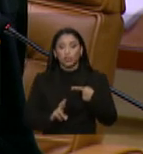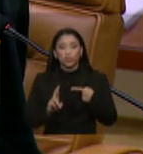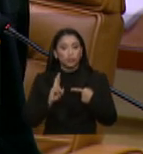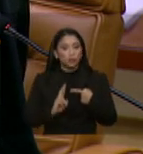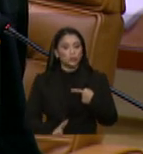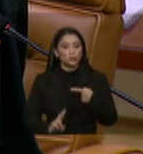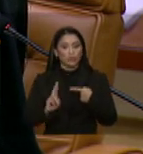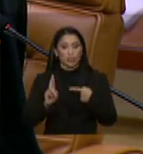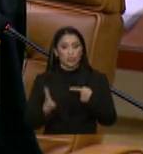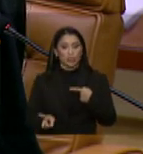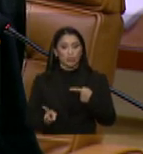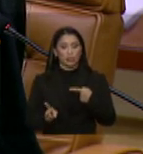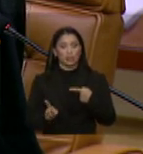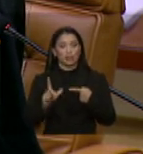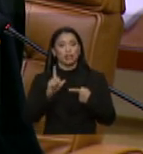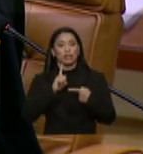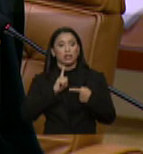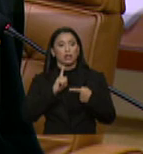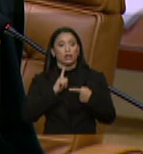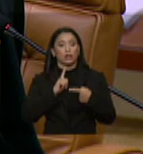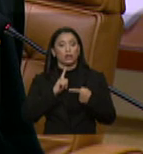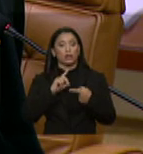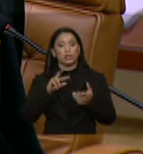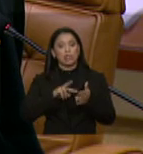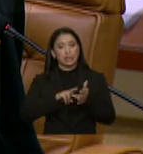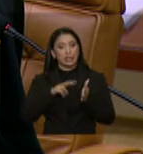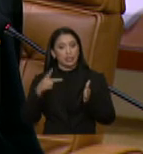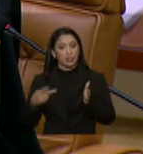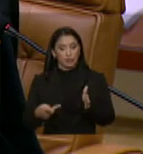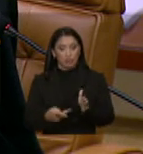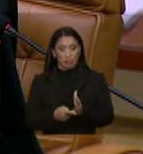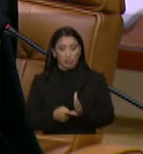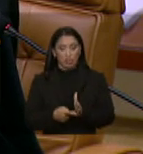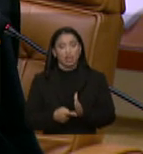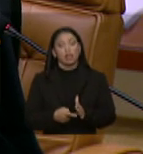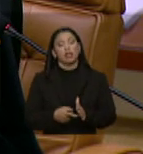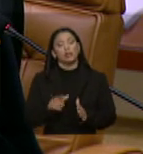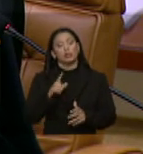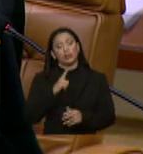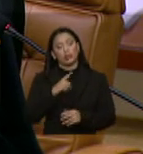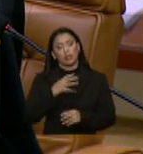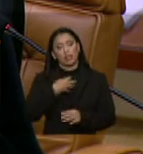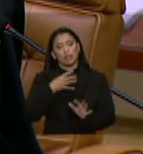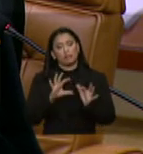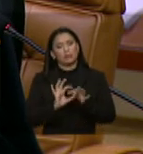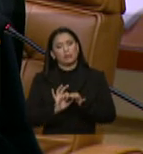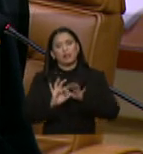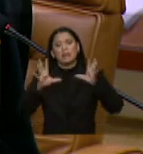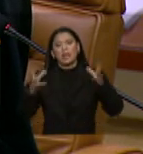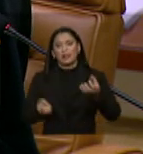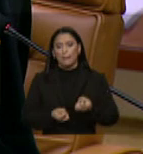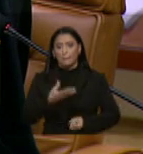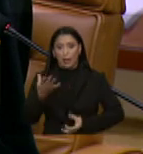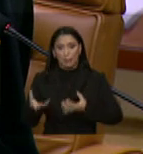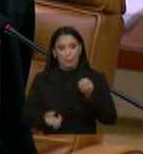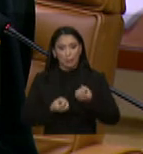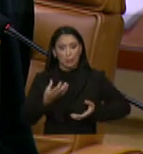é entre o significado e o próprio sentido da questão de liberdade de expressão